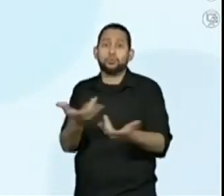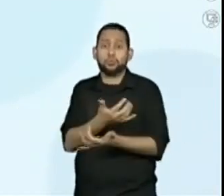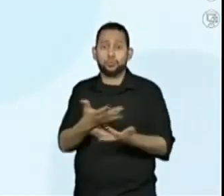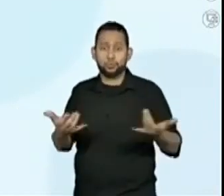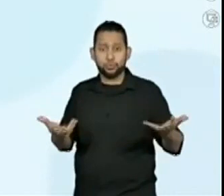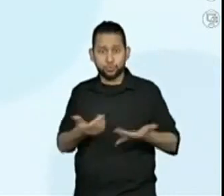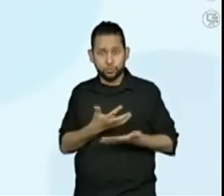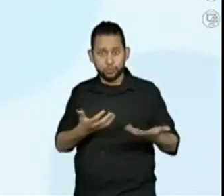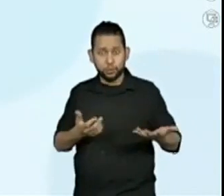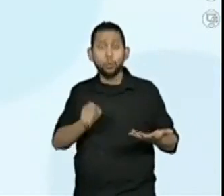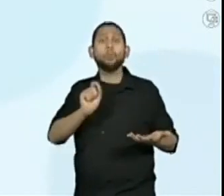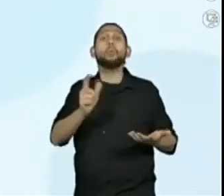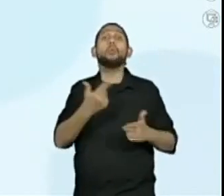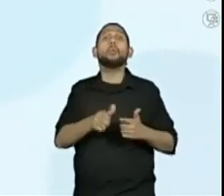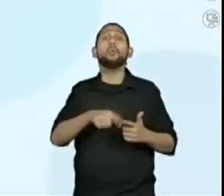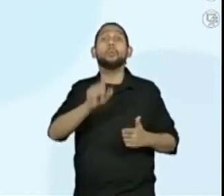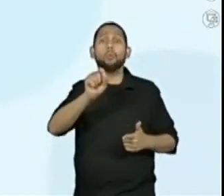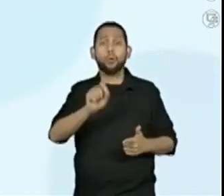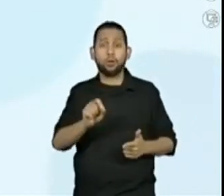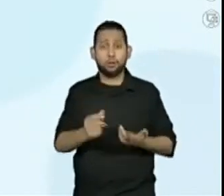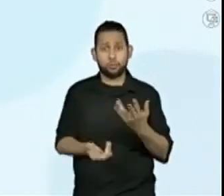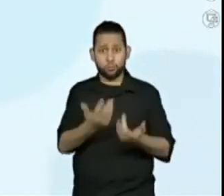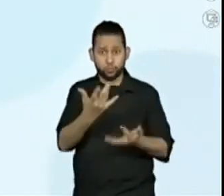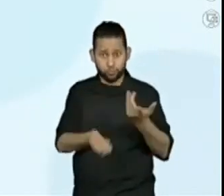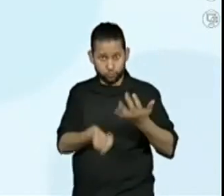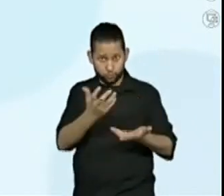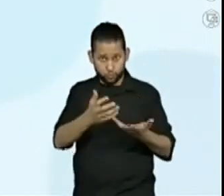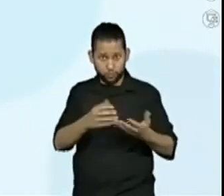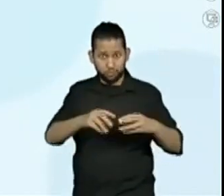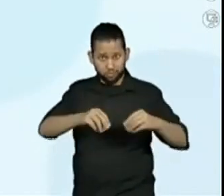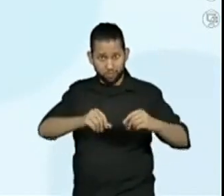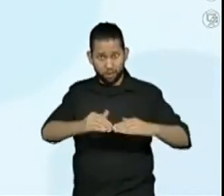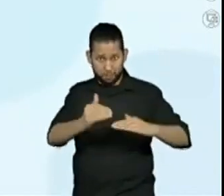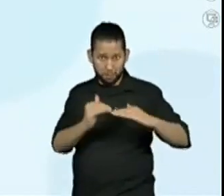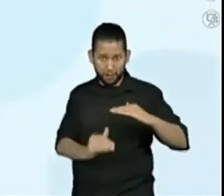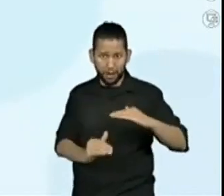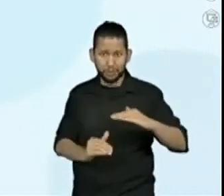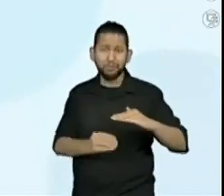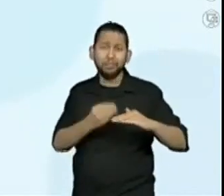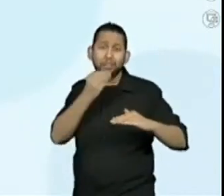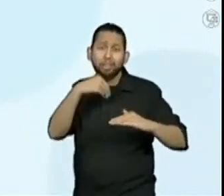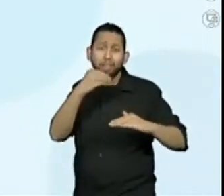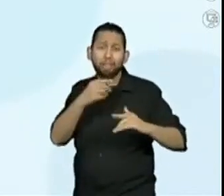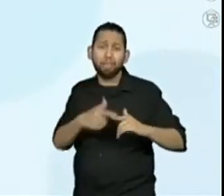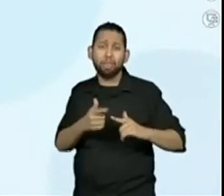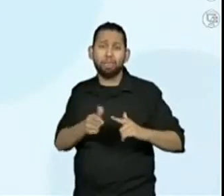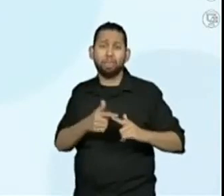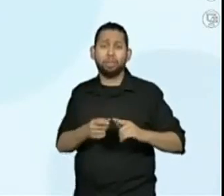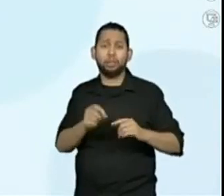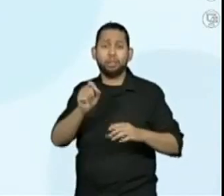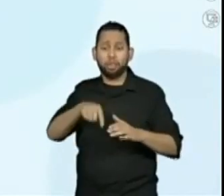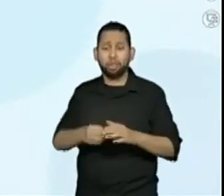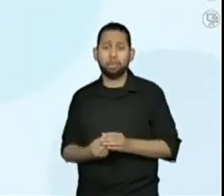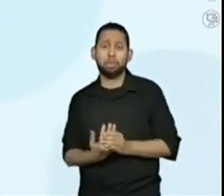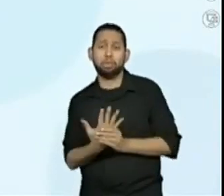empobrecimento progressivo do solo. Por fim, não é dada às matas ciliares e às reservas legais a